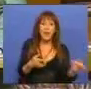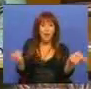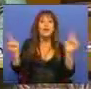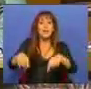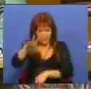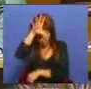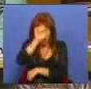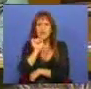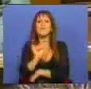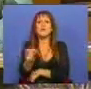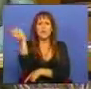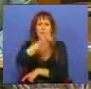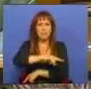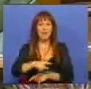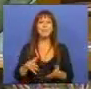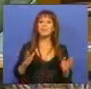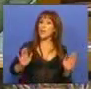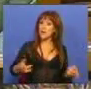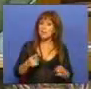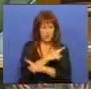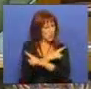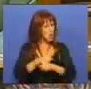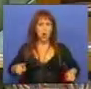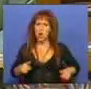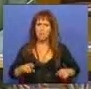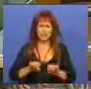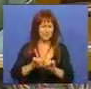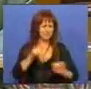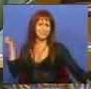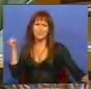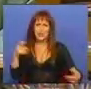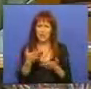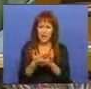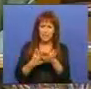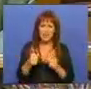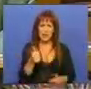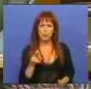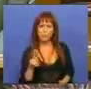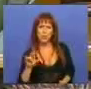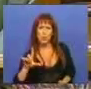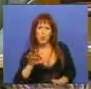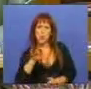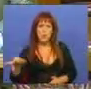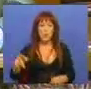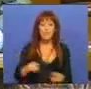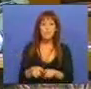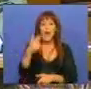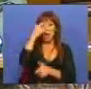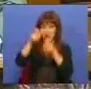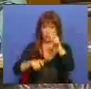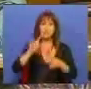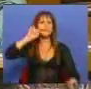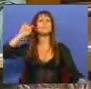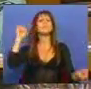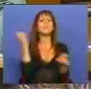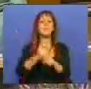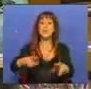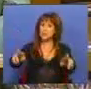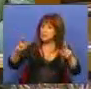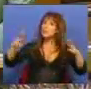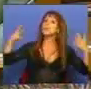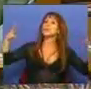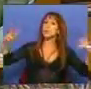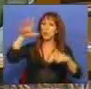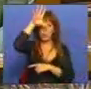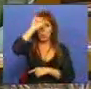também ao Governo. É preciso impedir a destruição do mercado do bolhão. Os cidadãos exigem e esperam